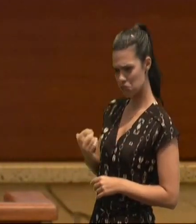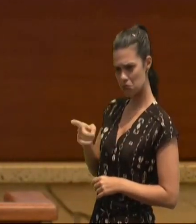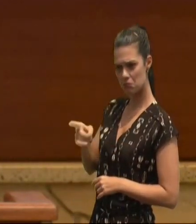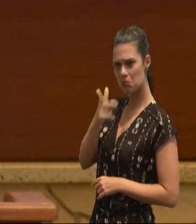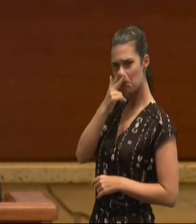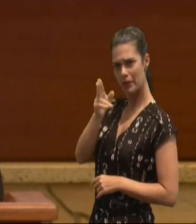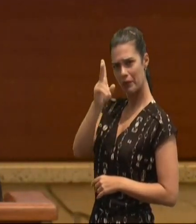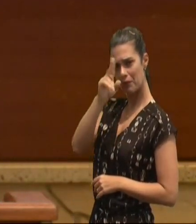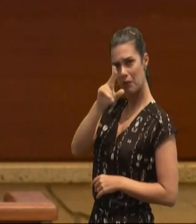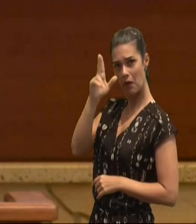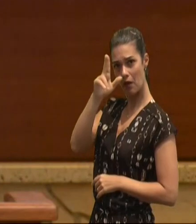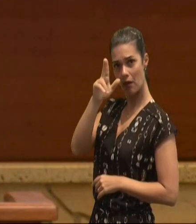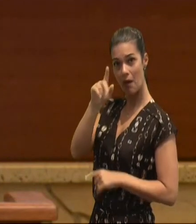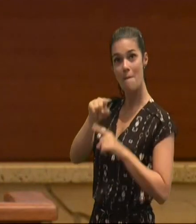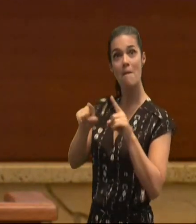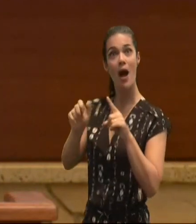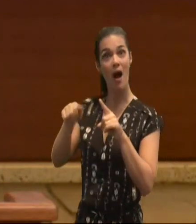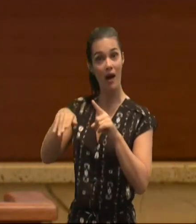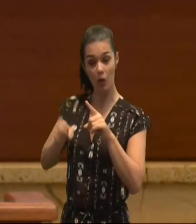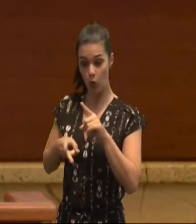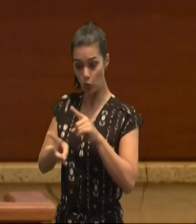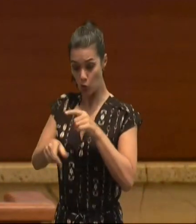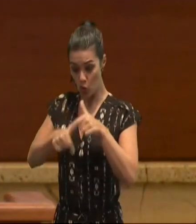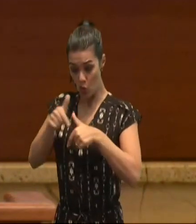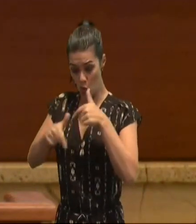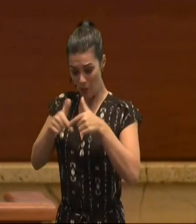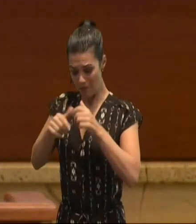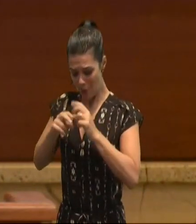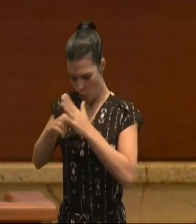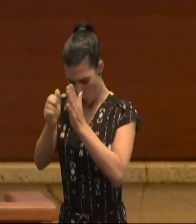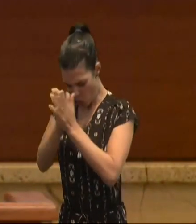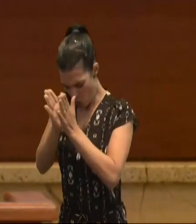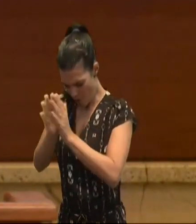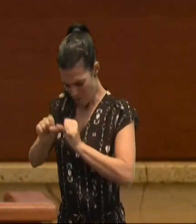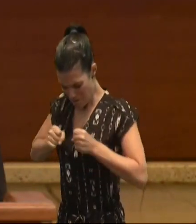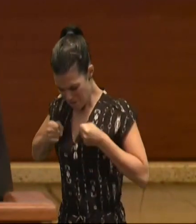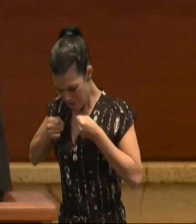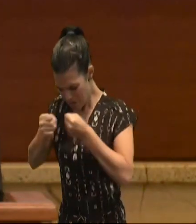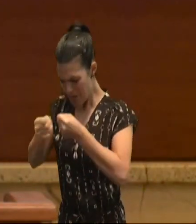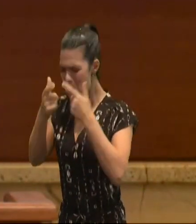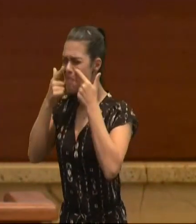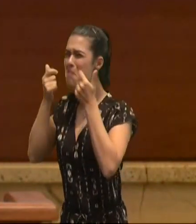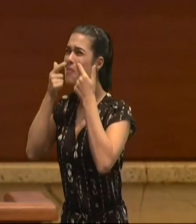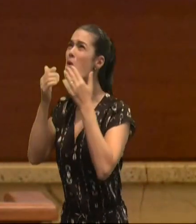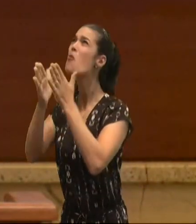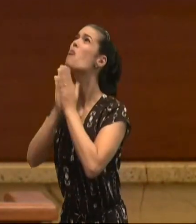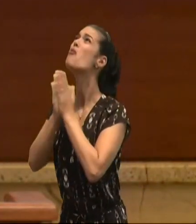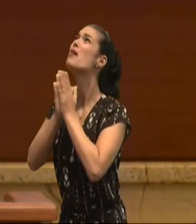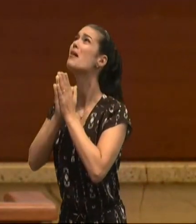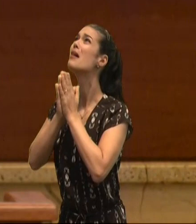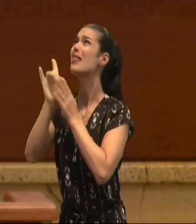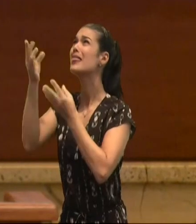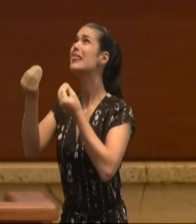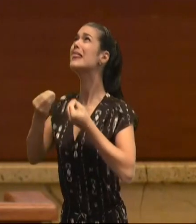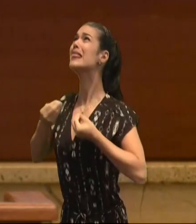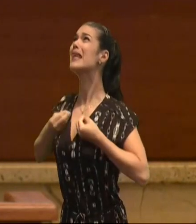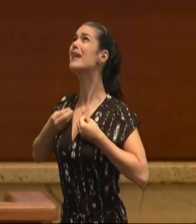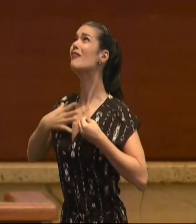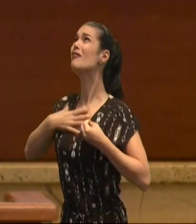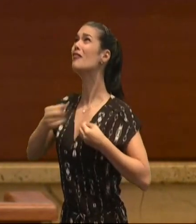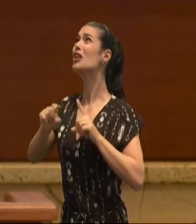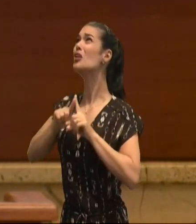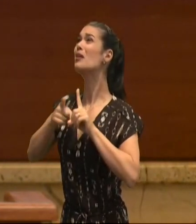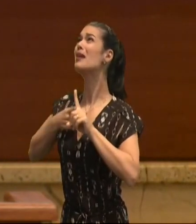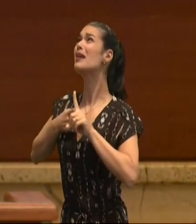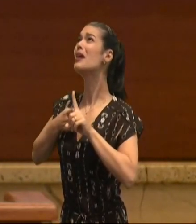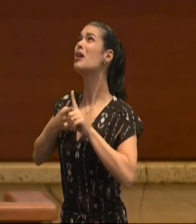com toda a sua força, com toda a sua intensidade, pedindo a Deus e dizendo o seguinte: se o Senhor me conceder um filho, eu o